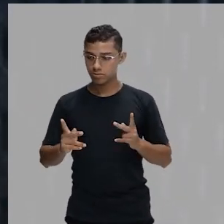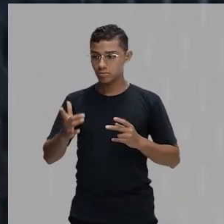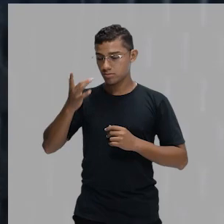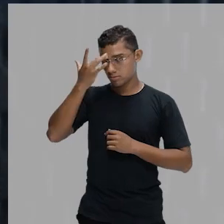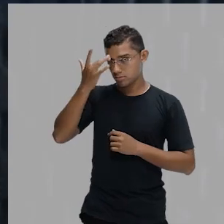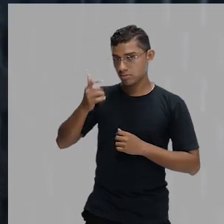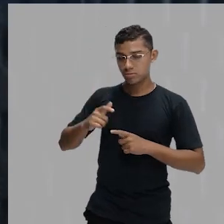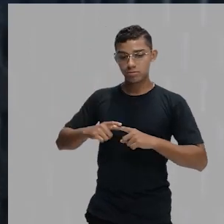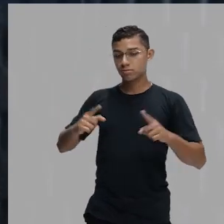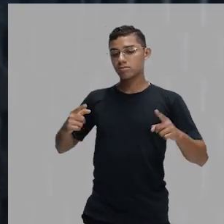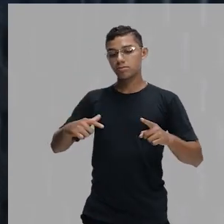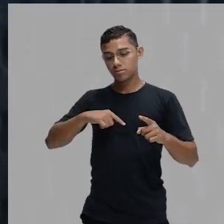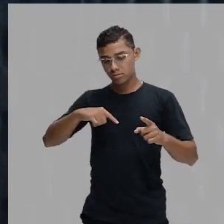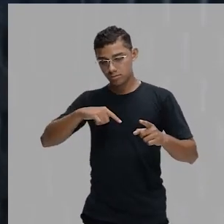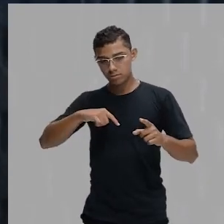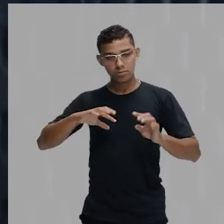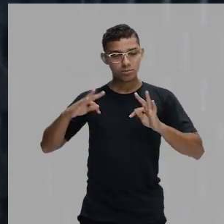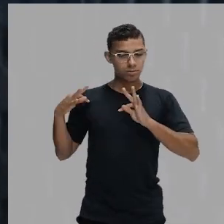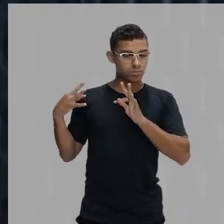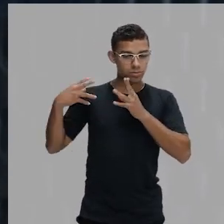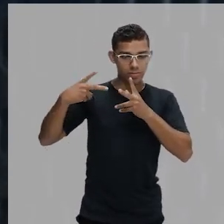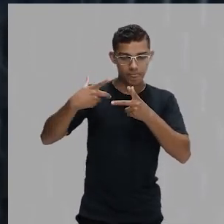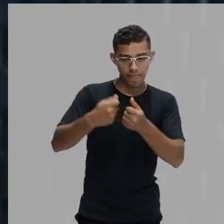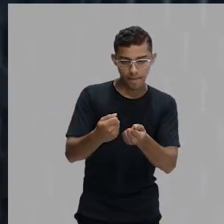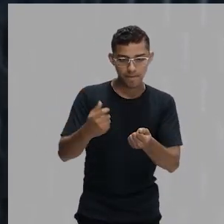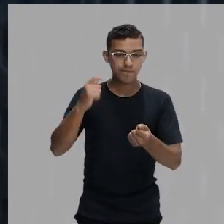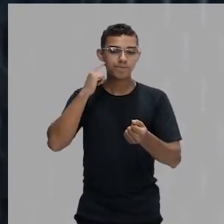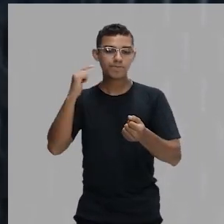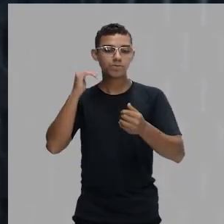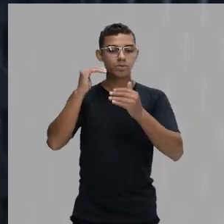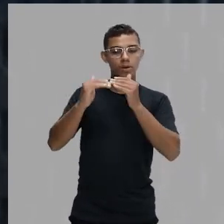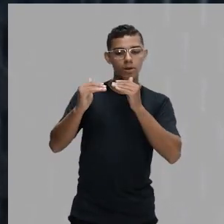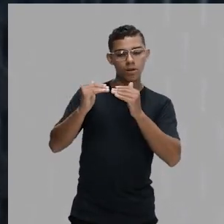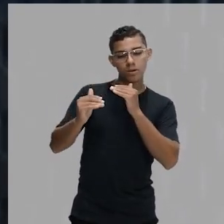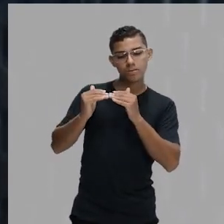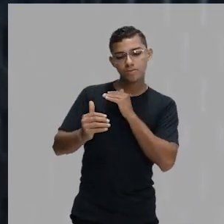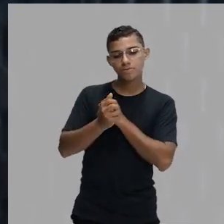a hidrelétrica ela tem todas essas controvérsias quanto